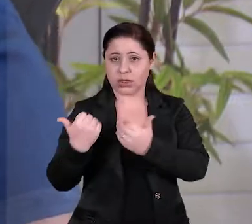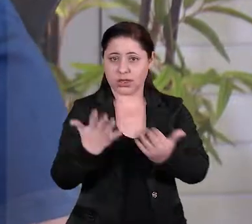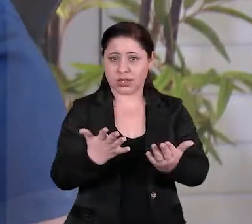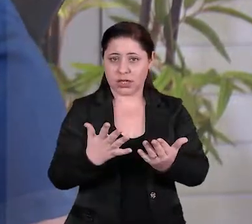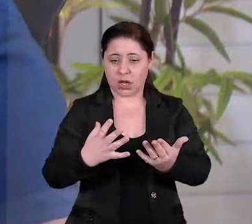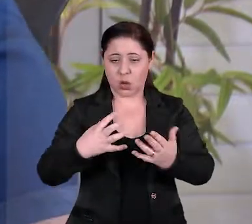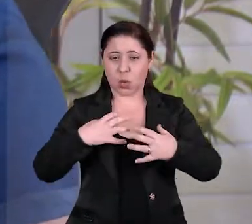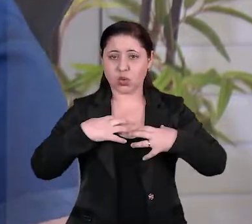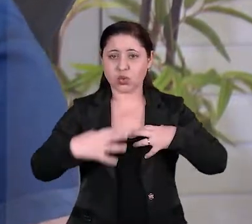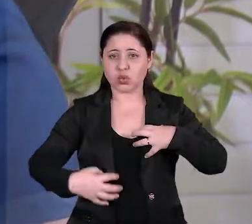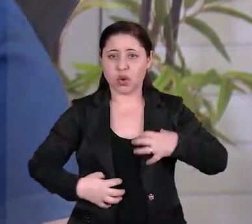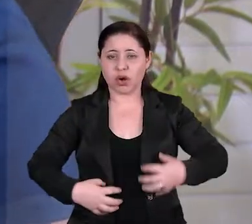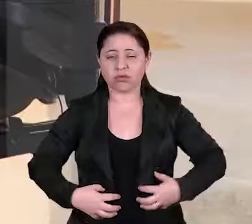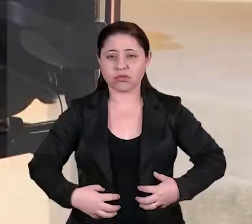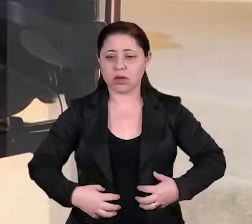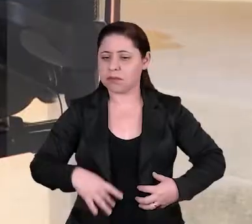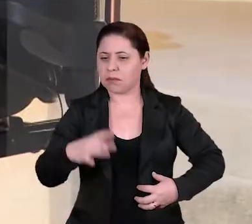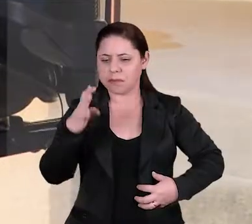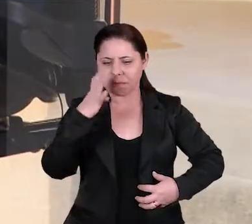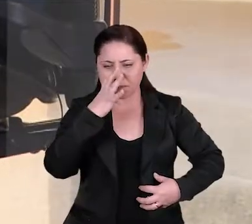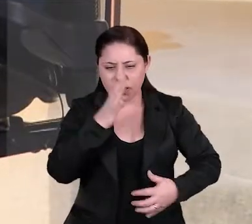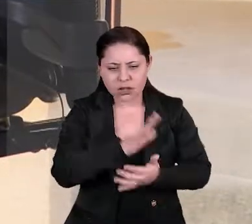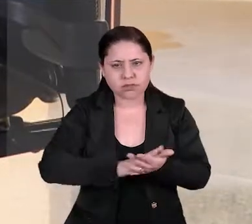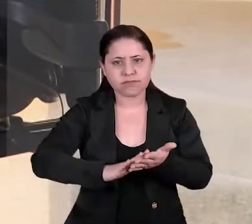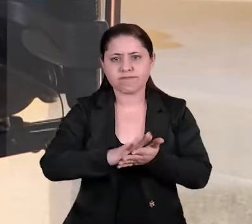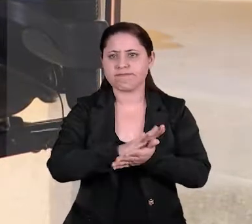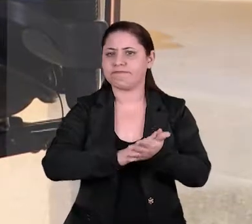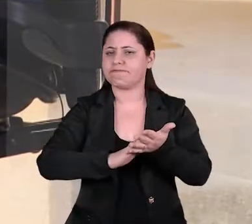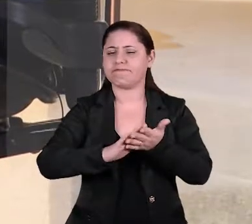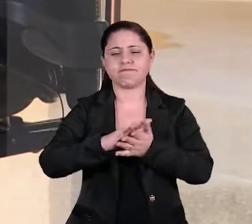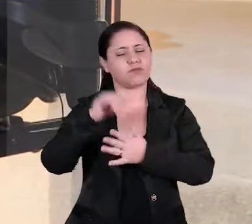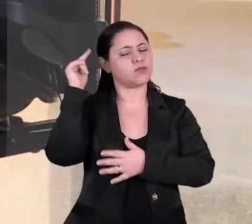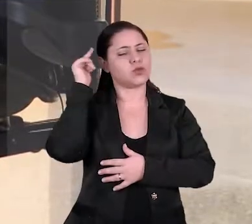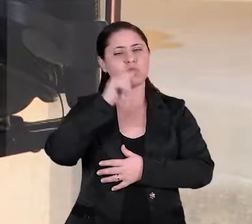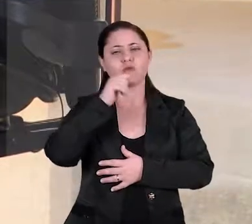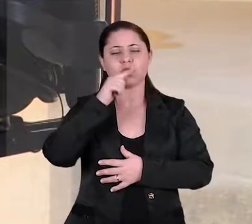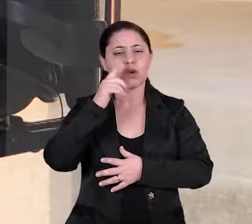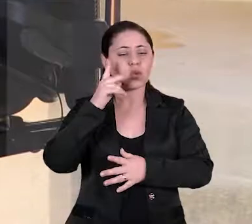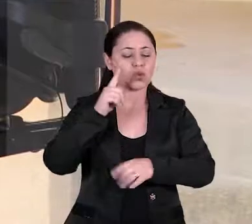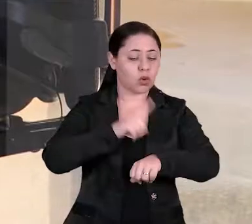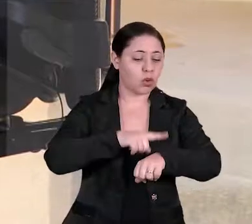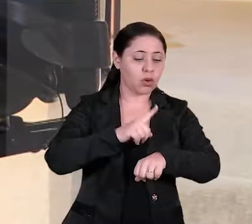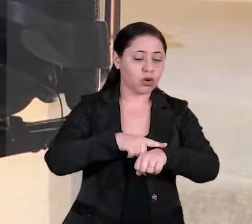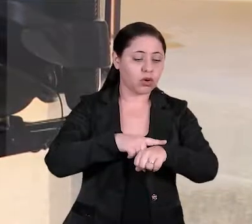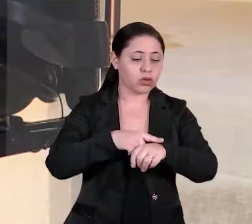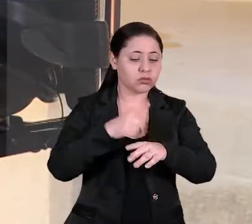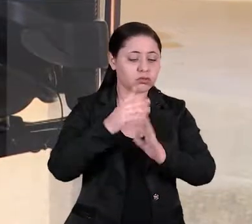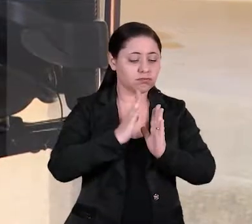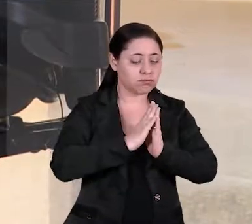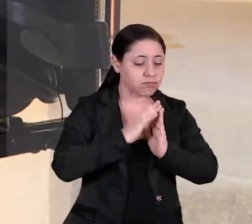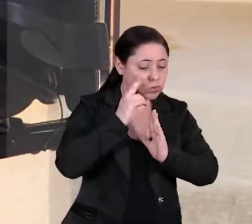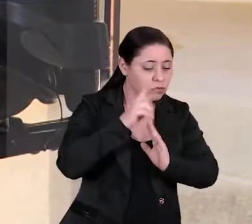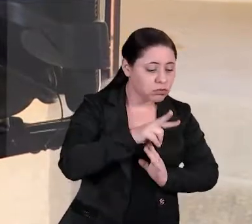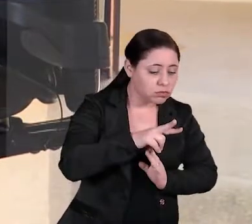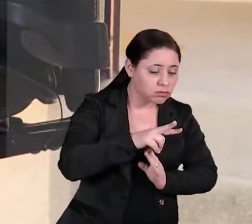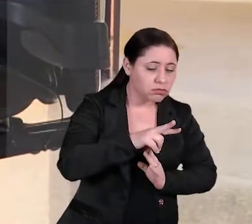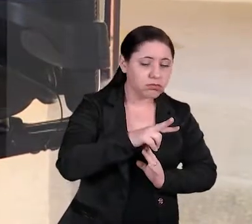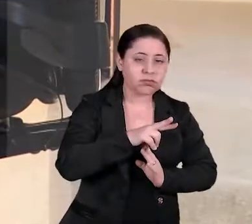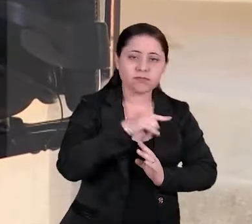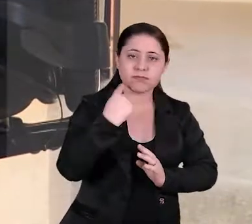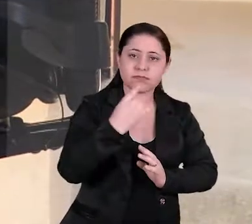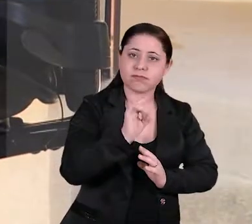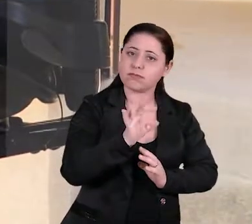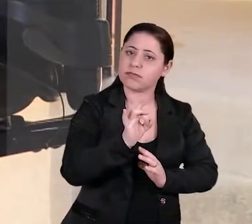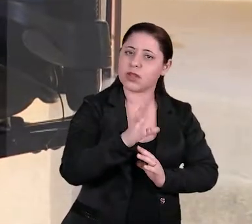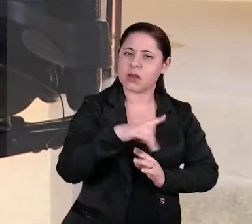você teve esse gesto da doação, ninguém percebe, porque é imperceptível no velório. Então, não tem nenhuma alteração